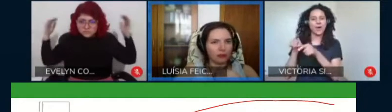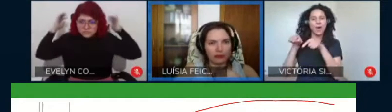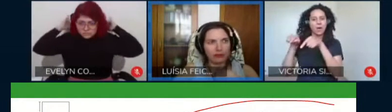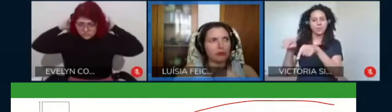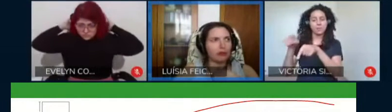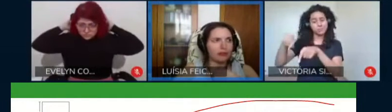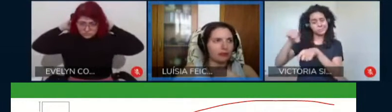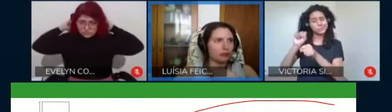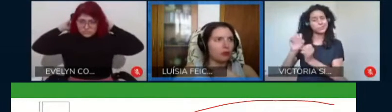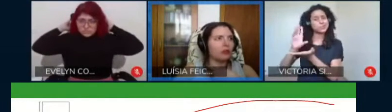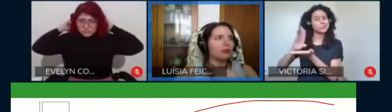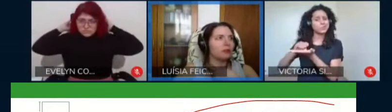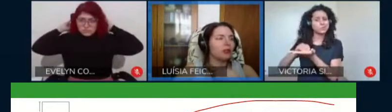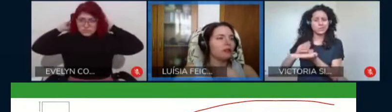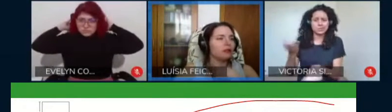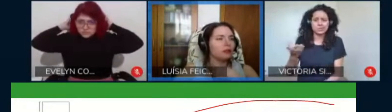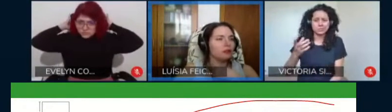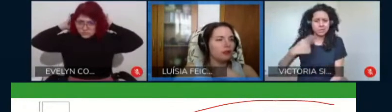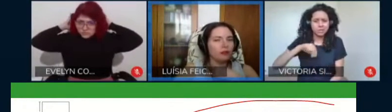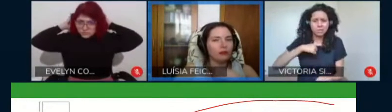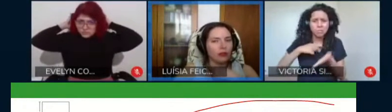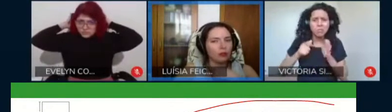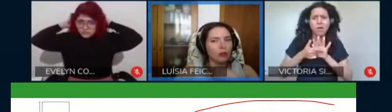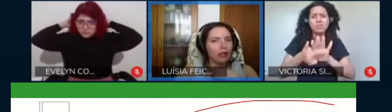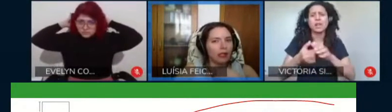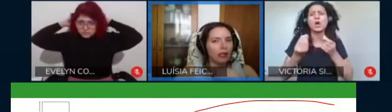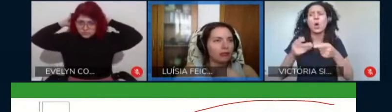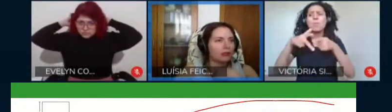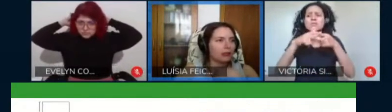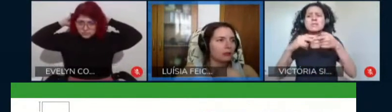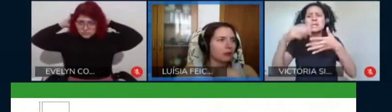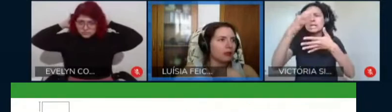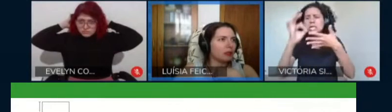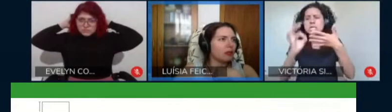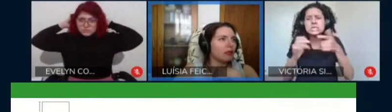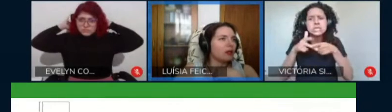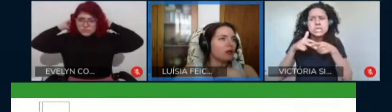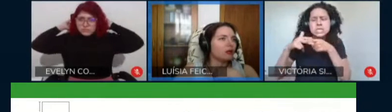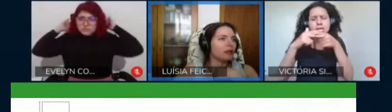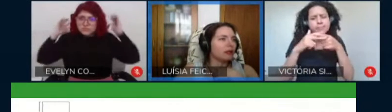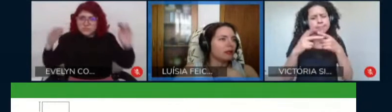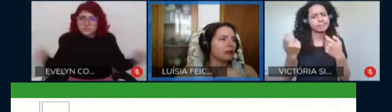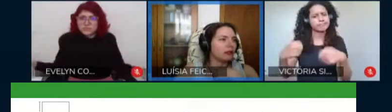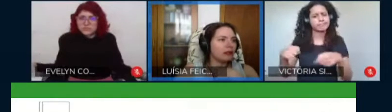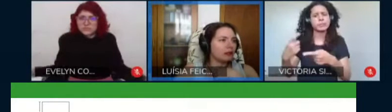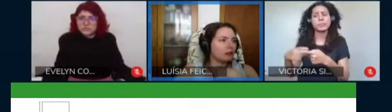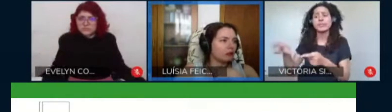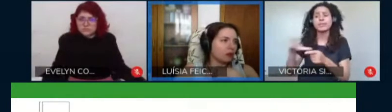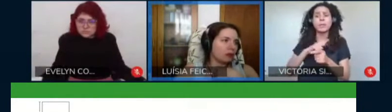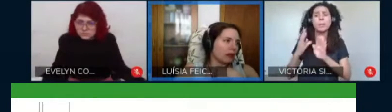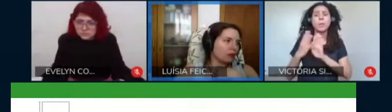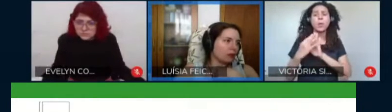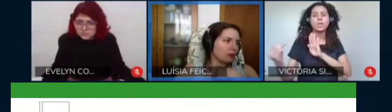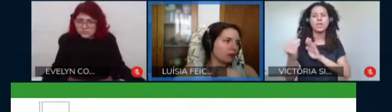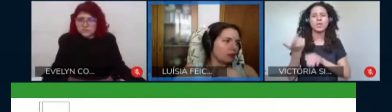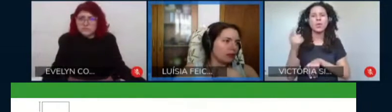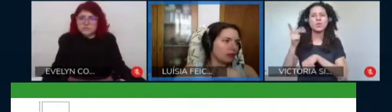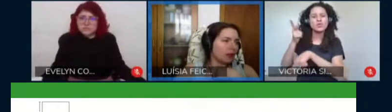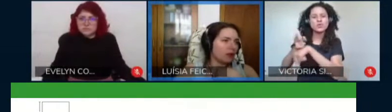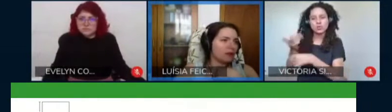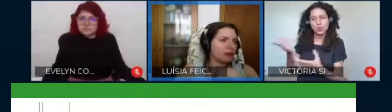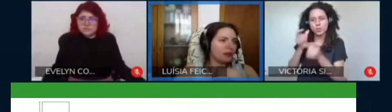fazer essa configuração, essas escolhas, porque isso tudo já foi feito ali naquele modelo. Outra aqui é quando é